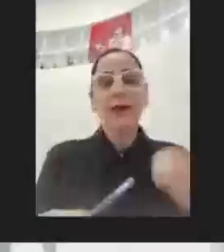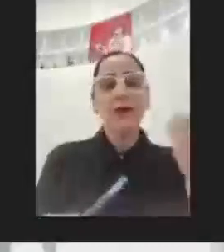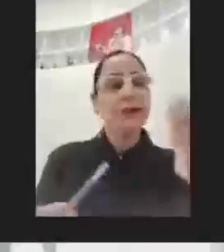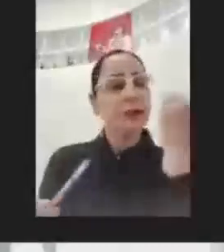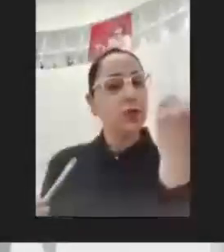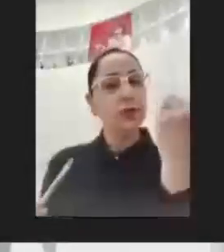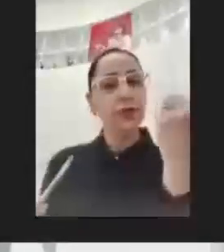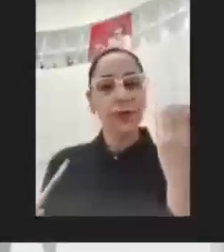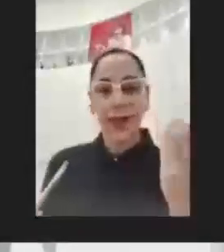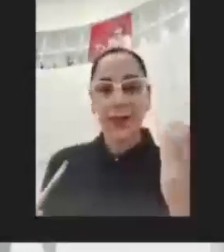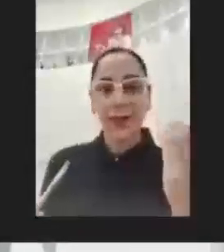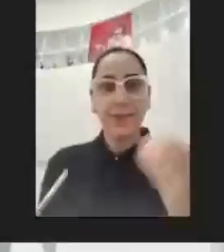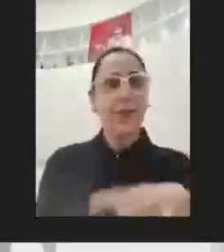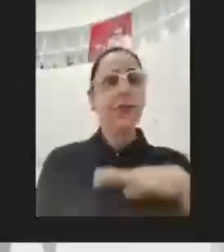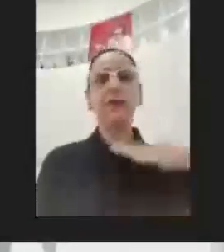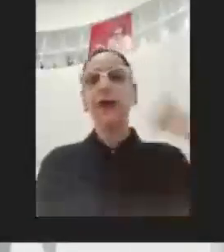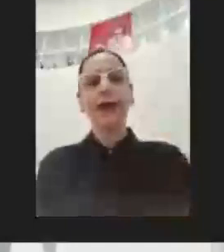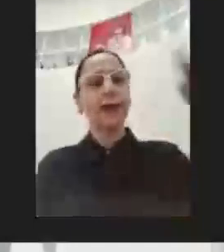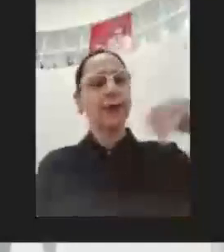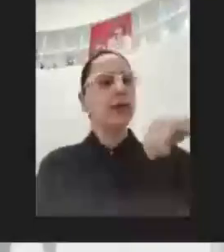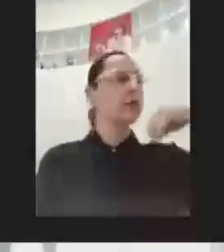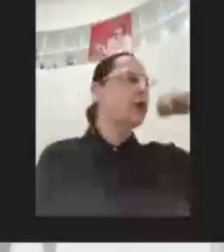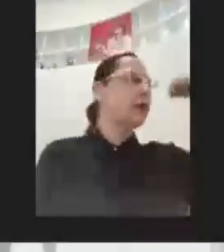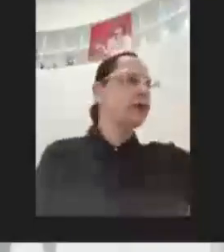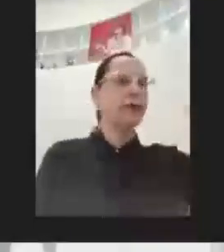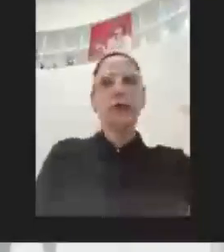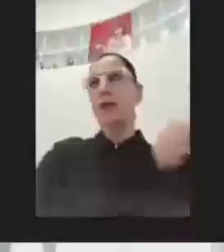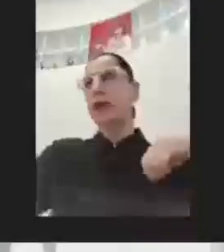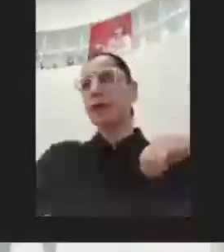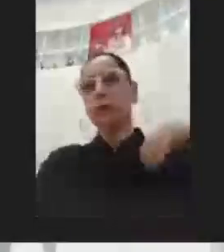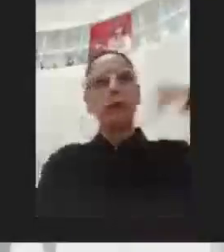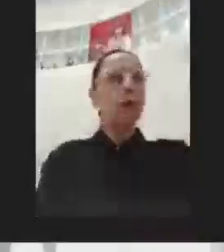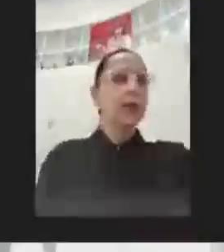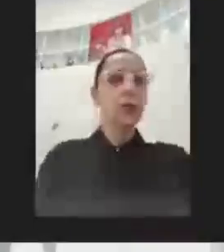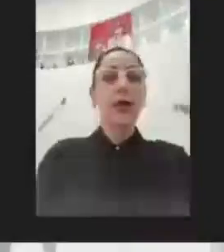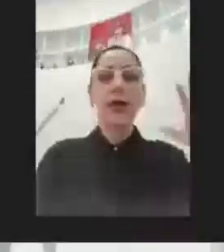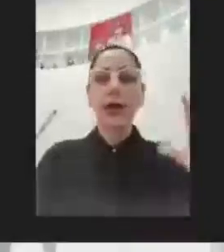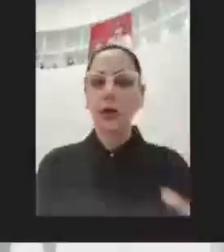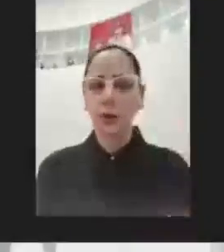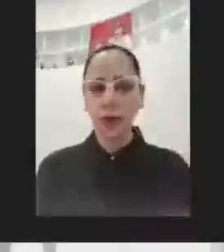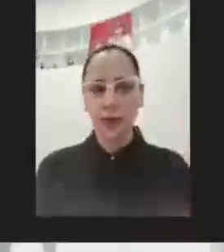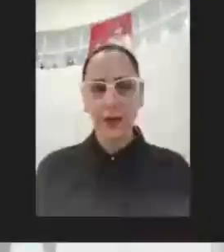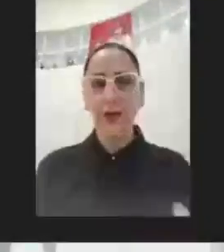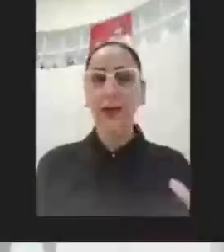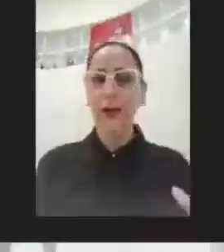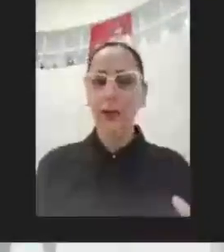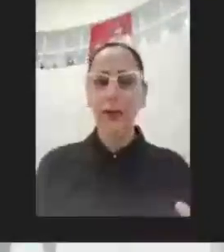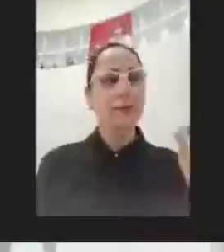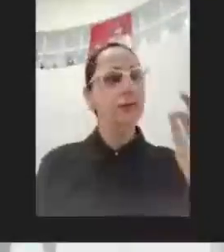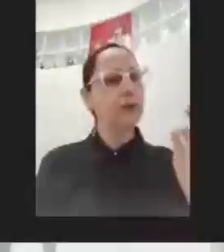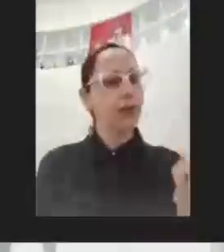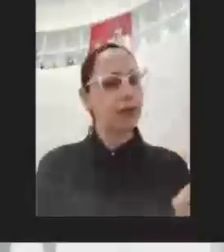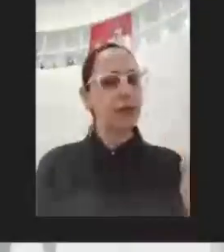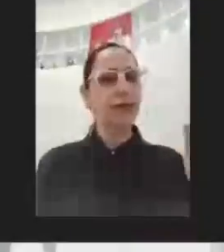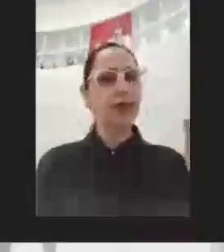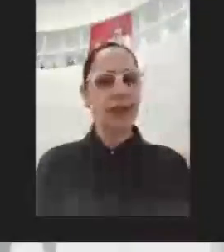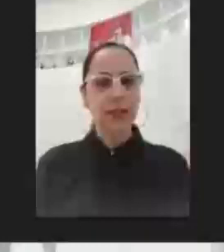sangrando, machucado, às vezes é só um detalhe, não ficar encaminhando para fono, para isso, para aquilo.